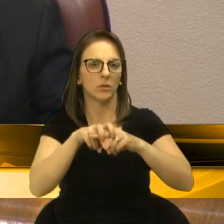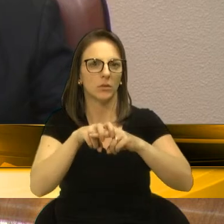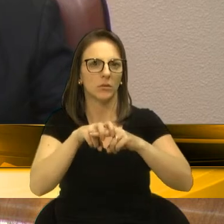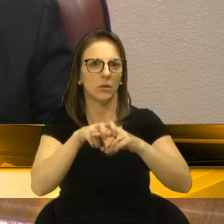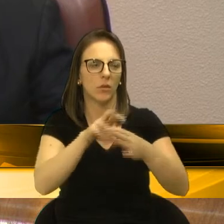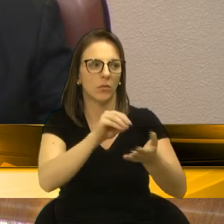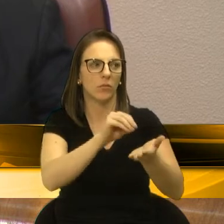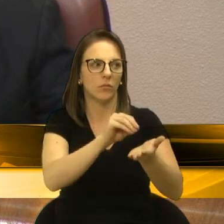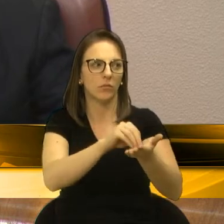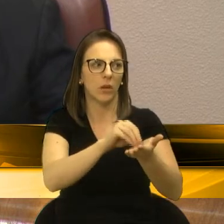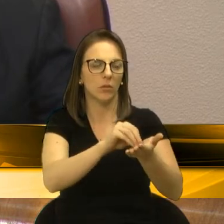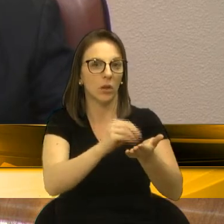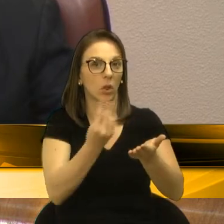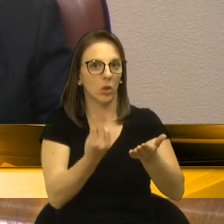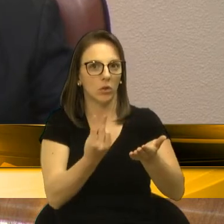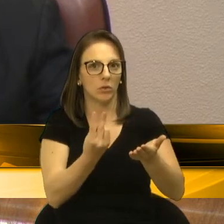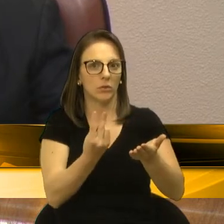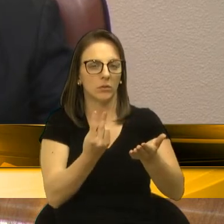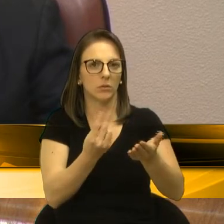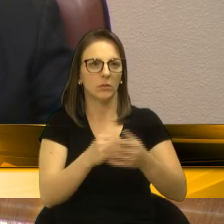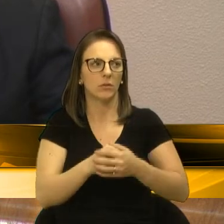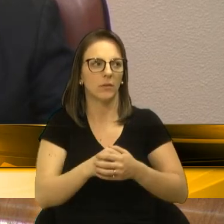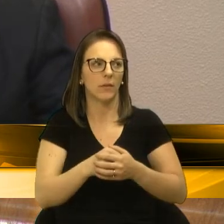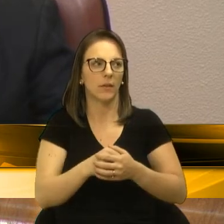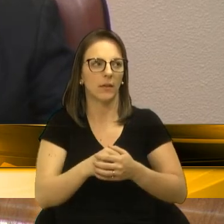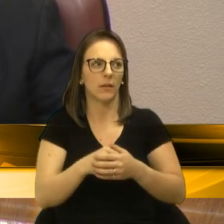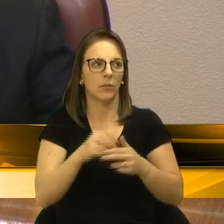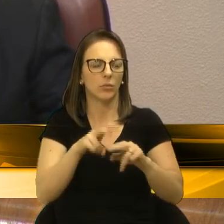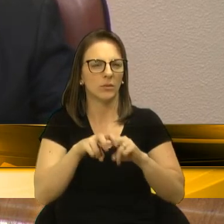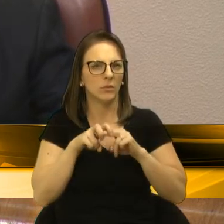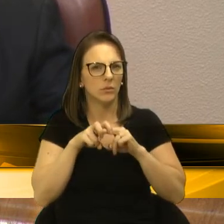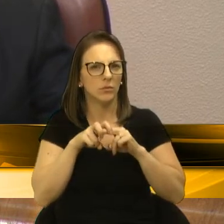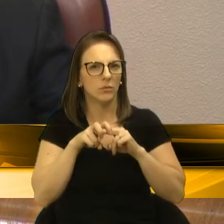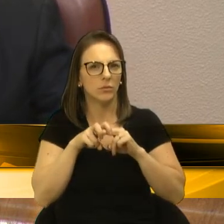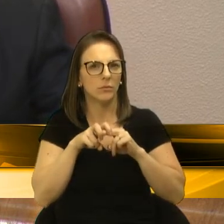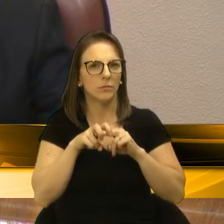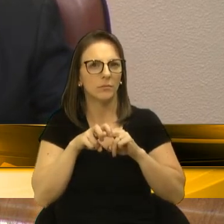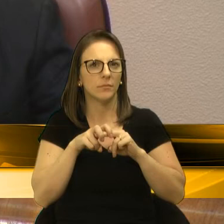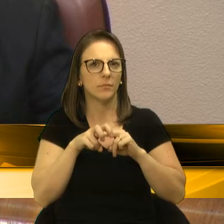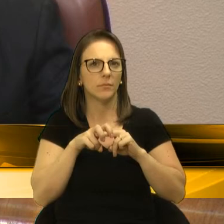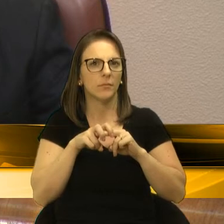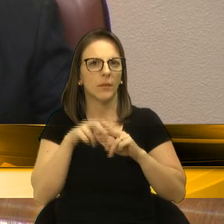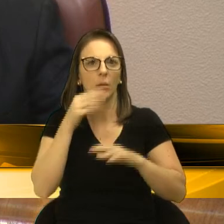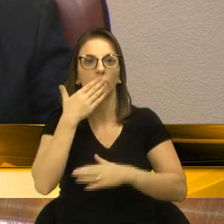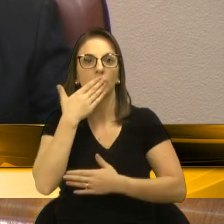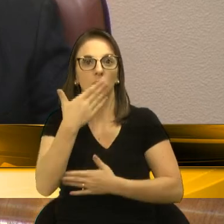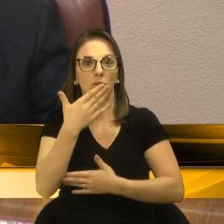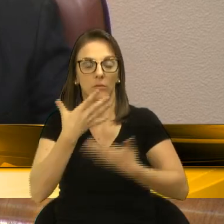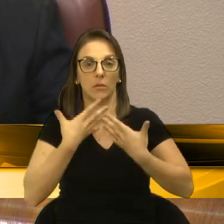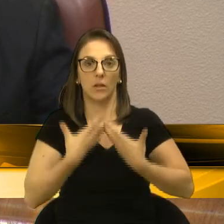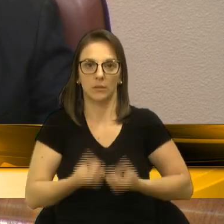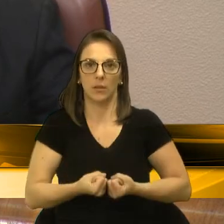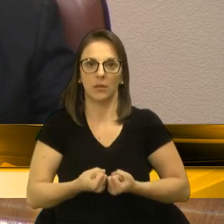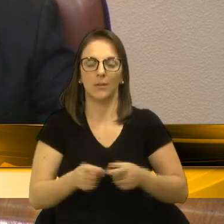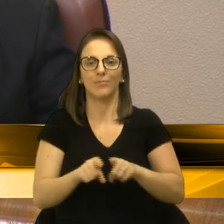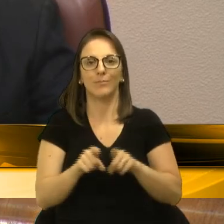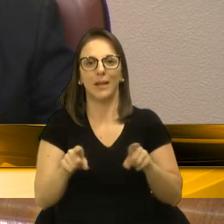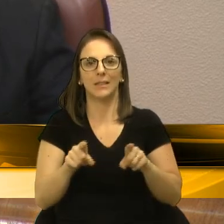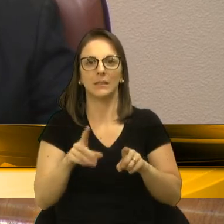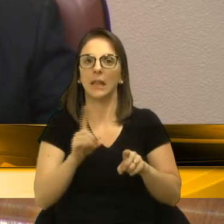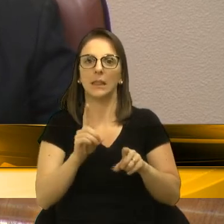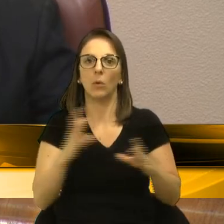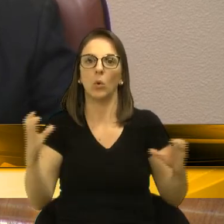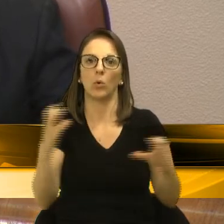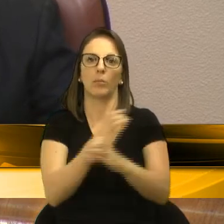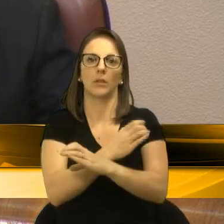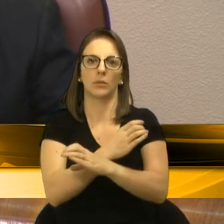faltaram 14, portanto, o pedido foi acatado, mas em parte não todo o pedido encaminhado